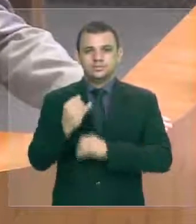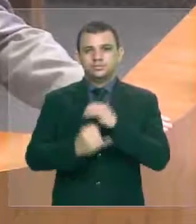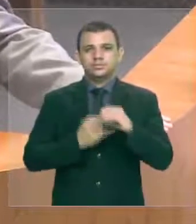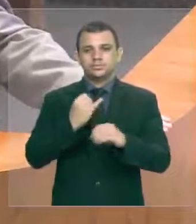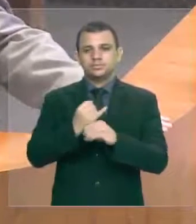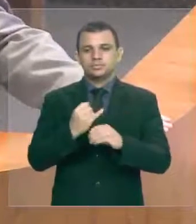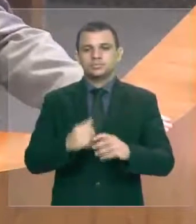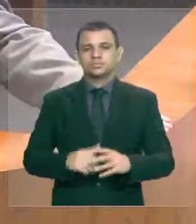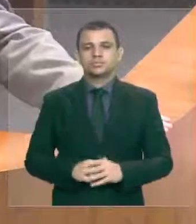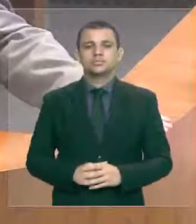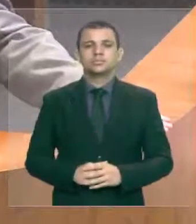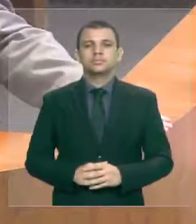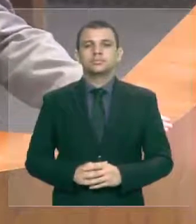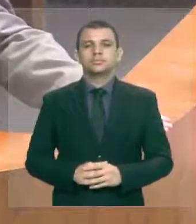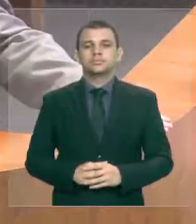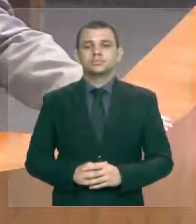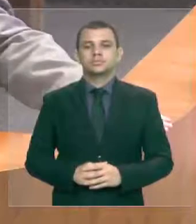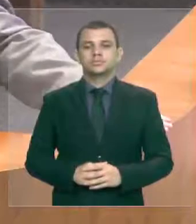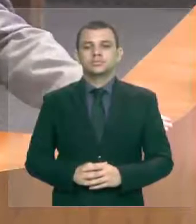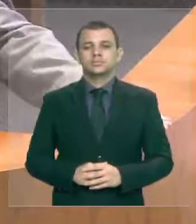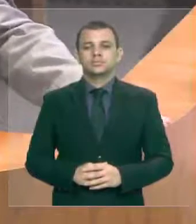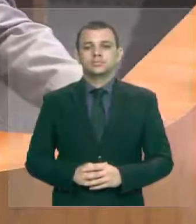internautas.